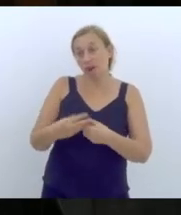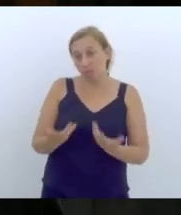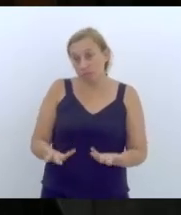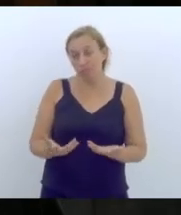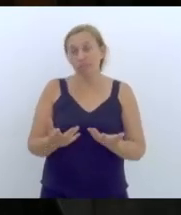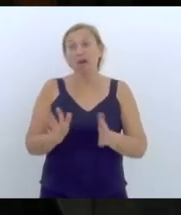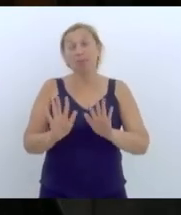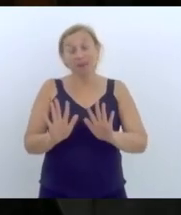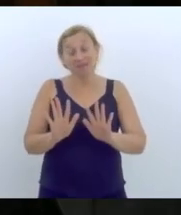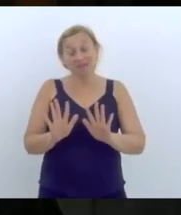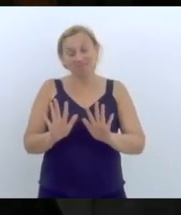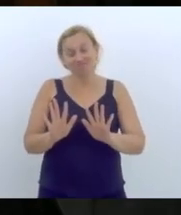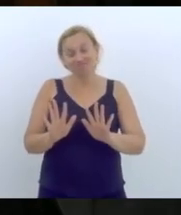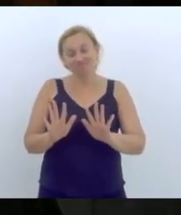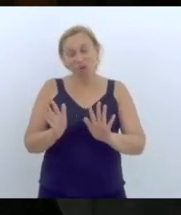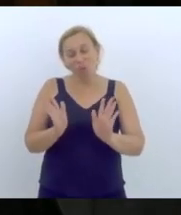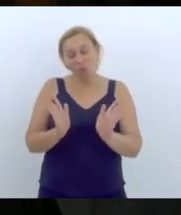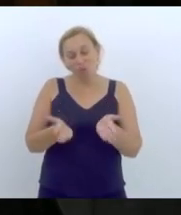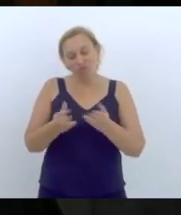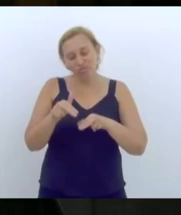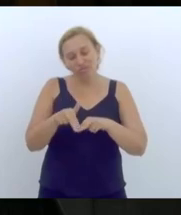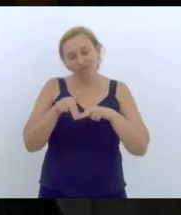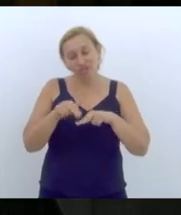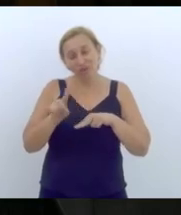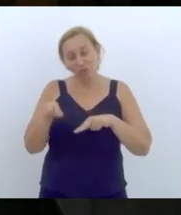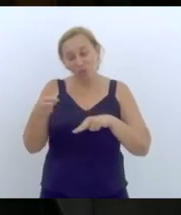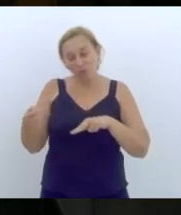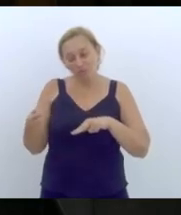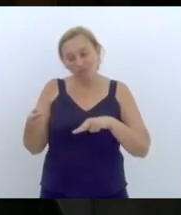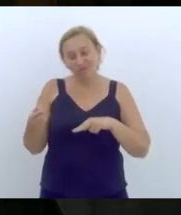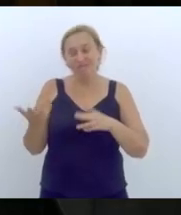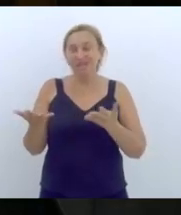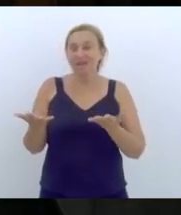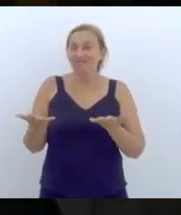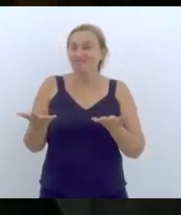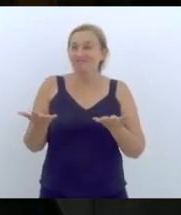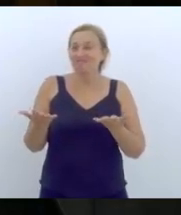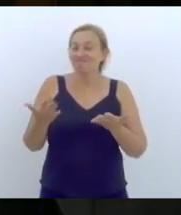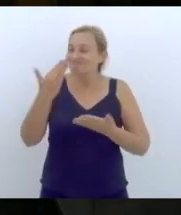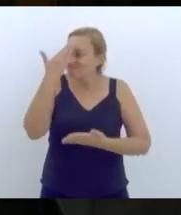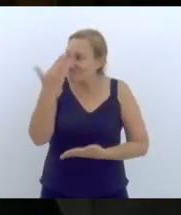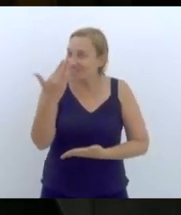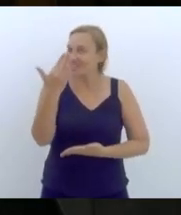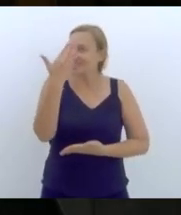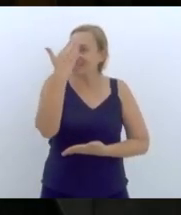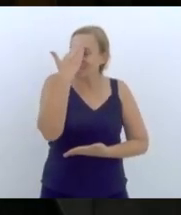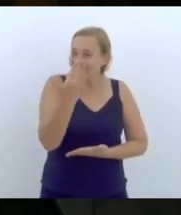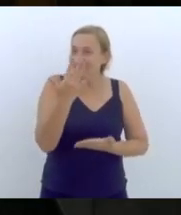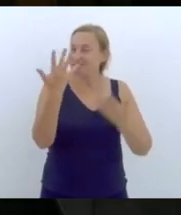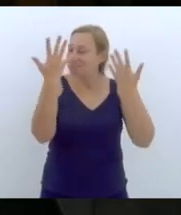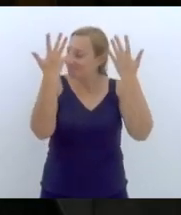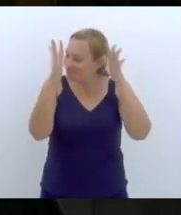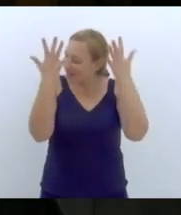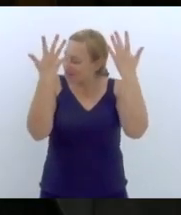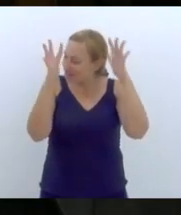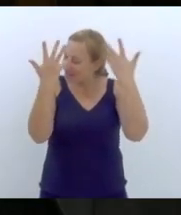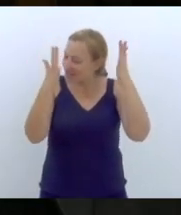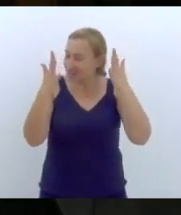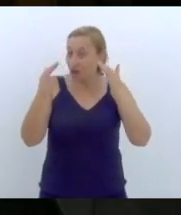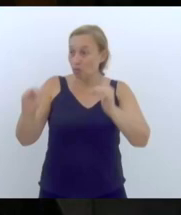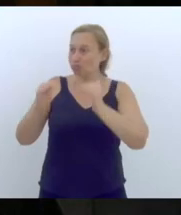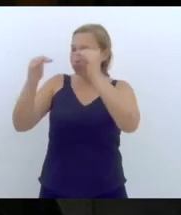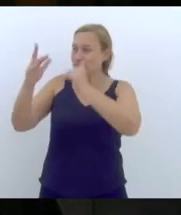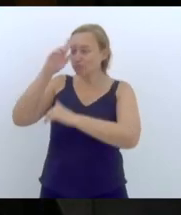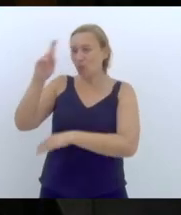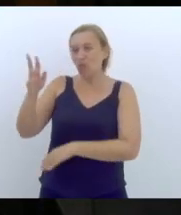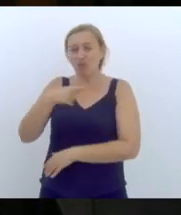desejar. Mas hoje o motivo é outro, é motivo de agradecer, de parabenizar. Vossa Excelência falou ali